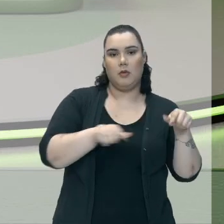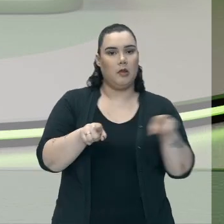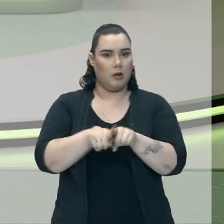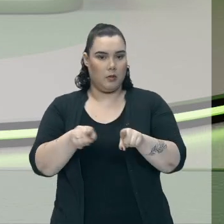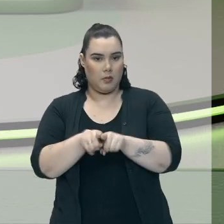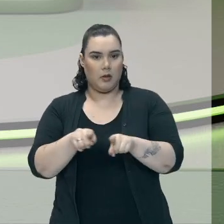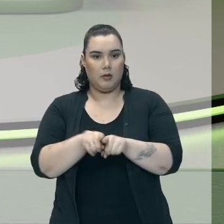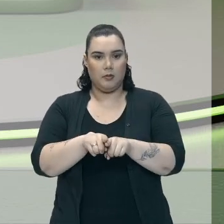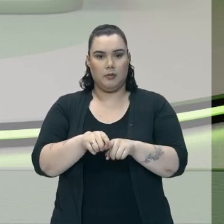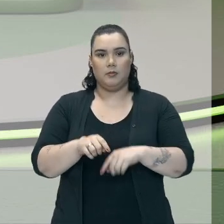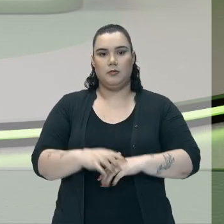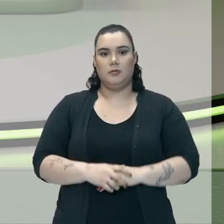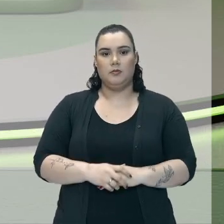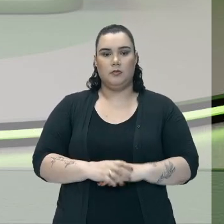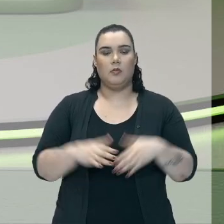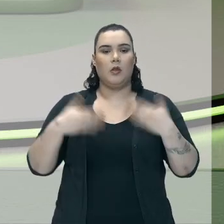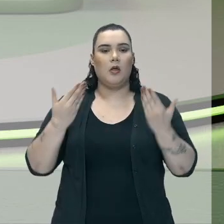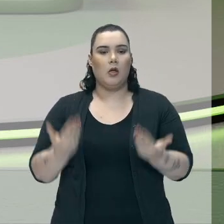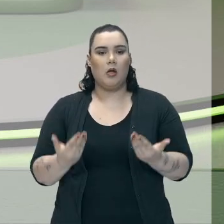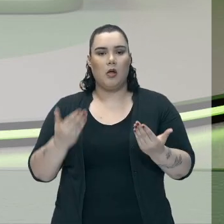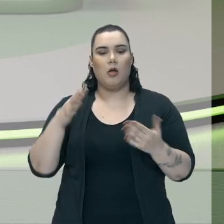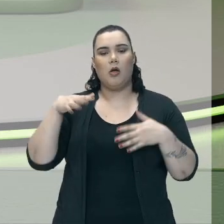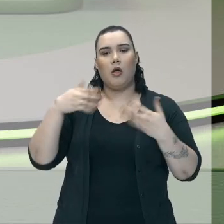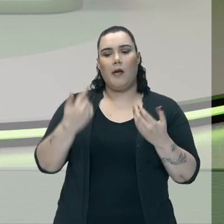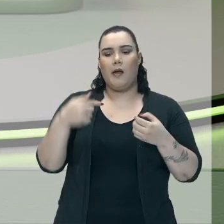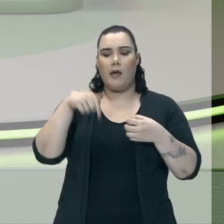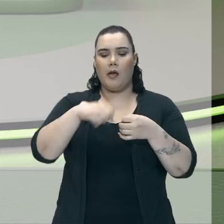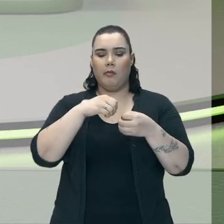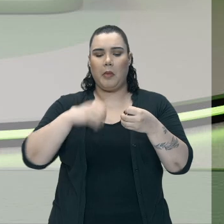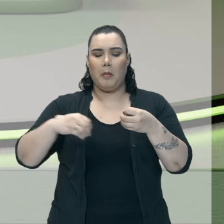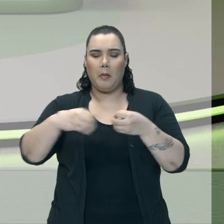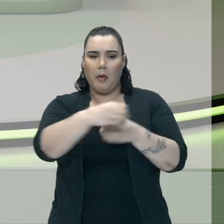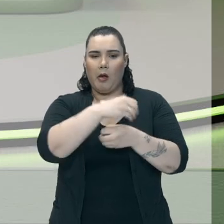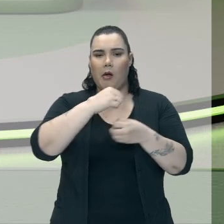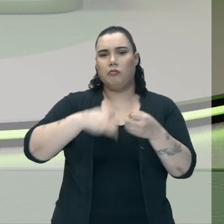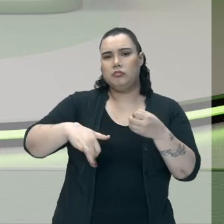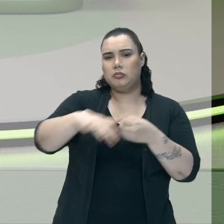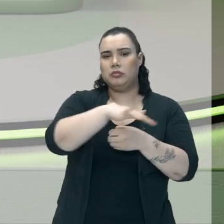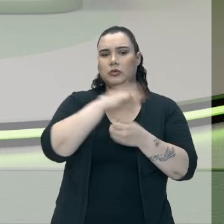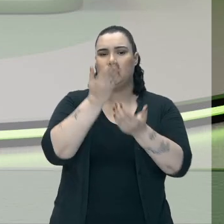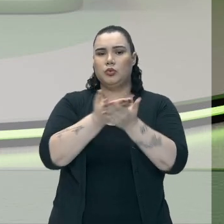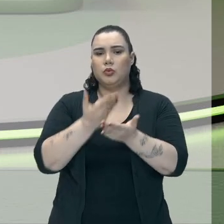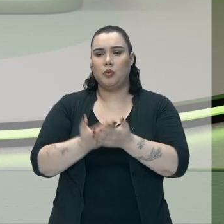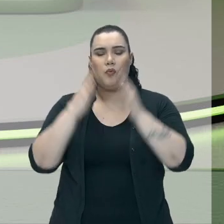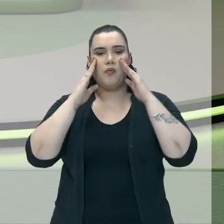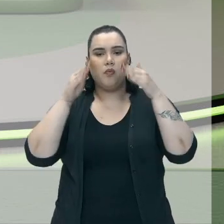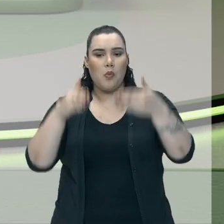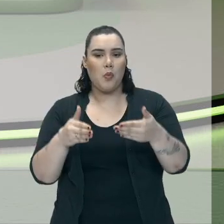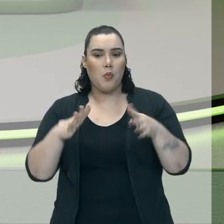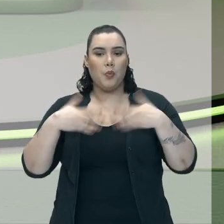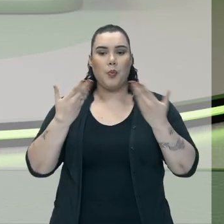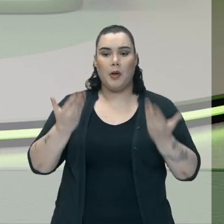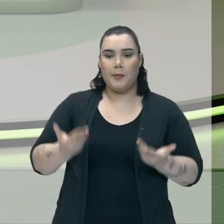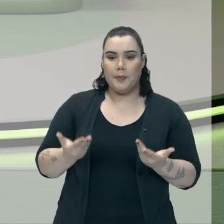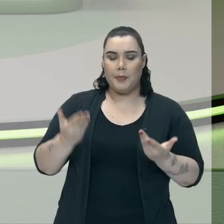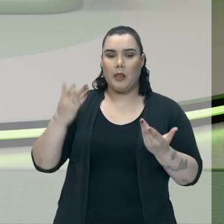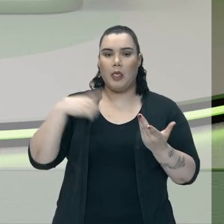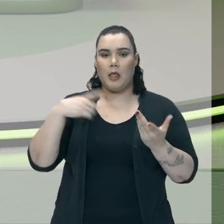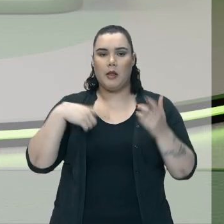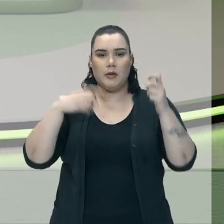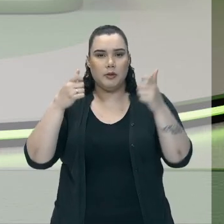química. Pessoal, então quais são esses corpos que a astrofísica vai estudar e vai